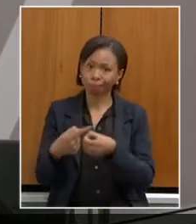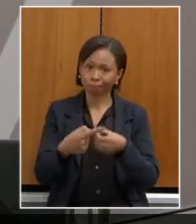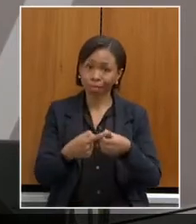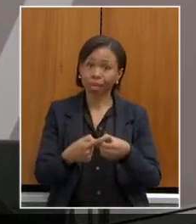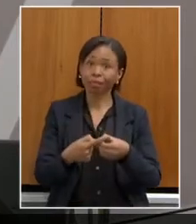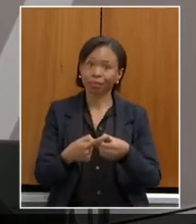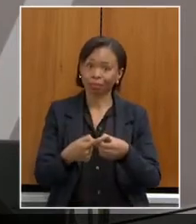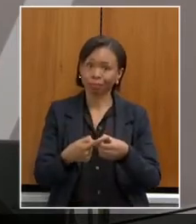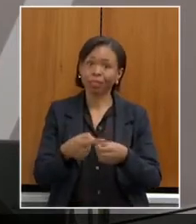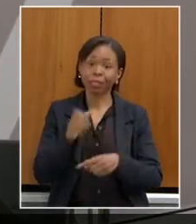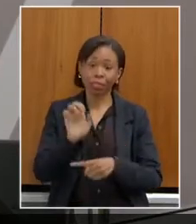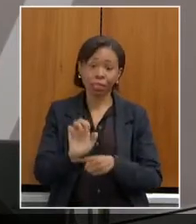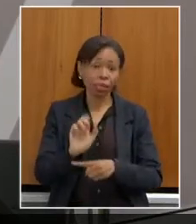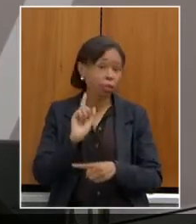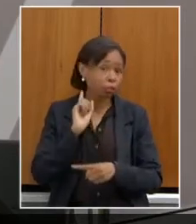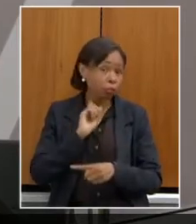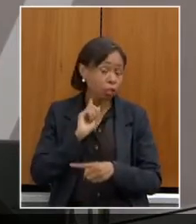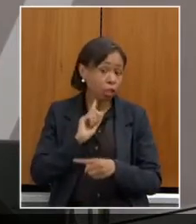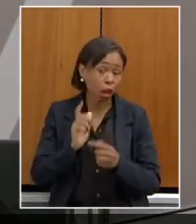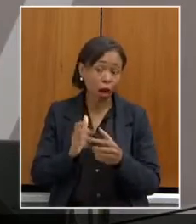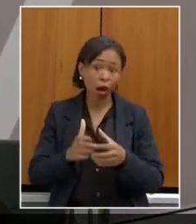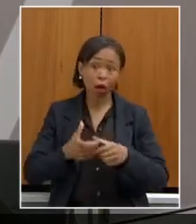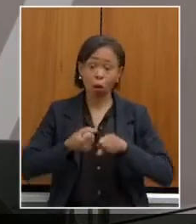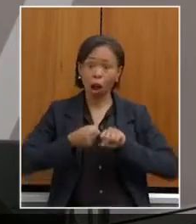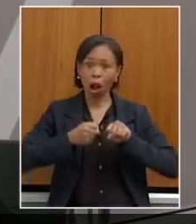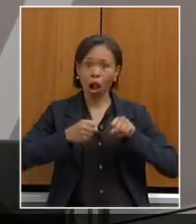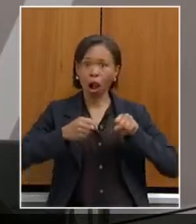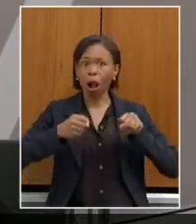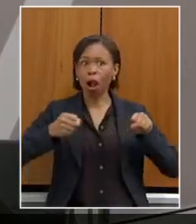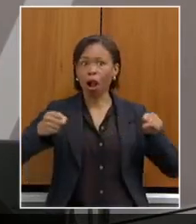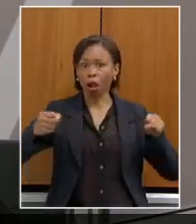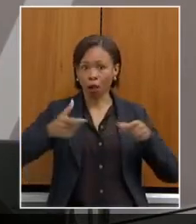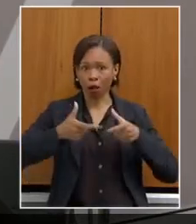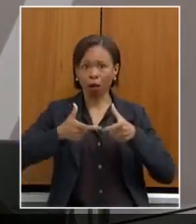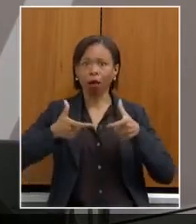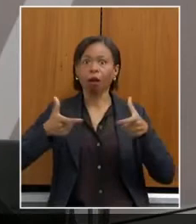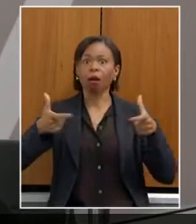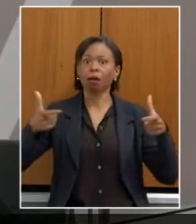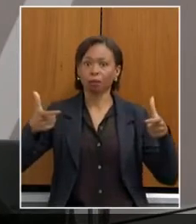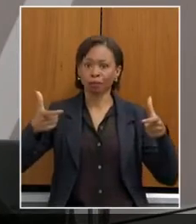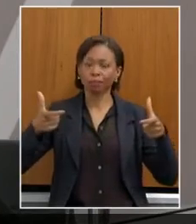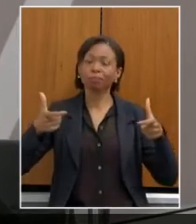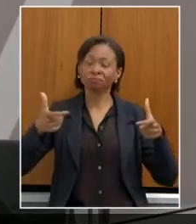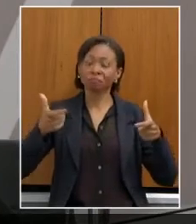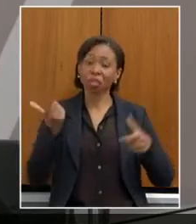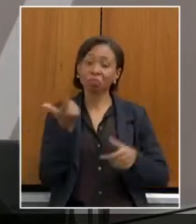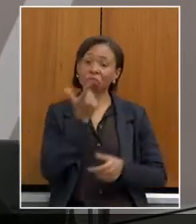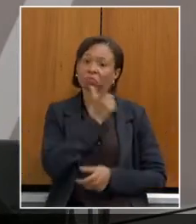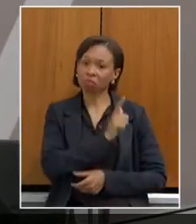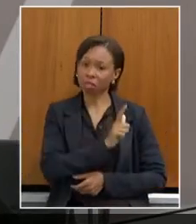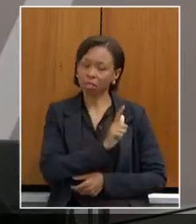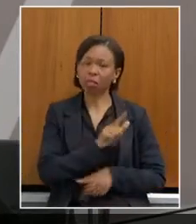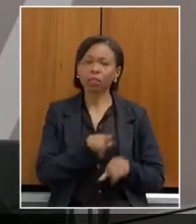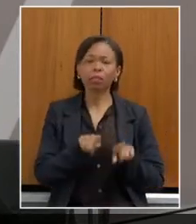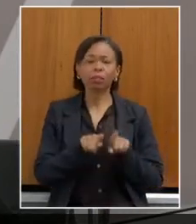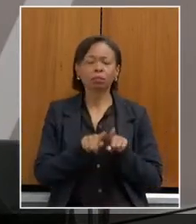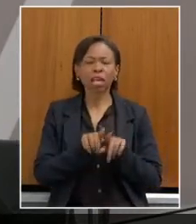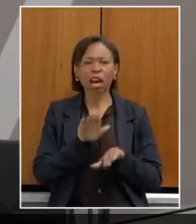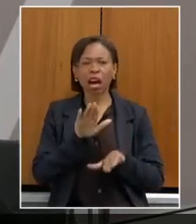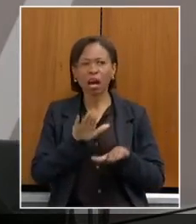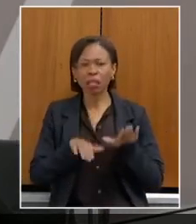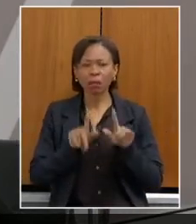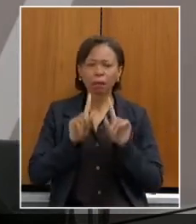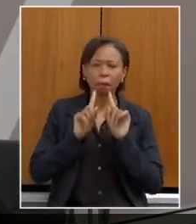que muitos países e realmente as coisas chegam mesmo e todas as vezes também que tem as reclamações de